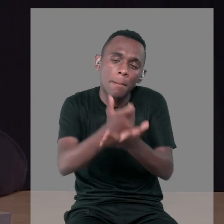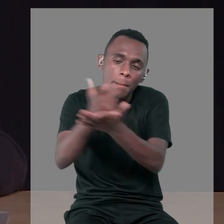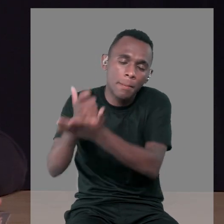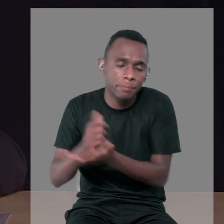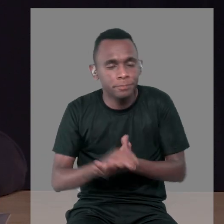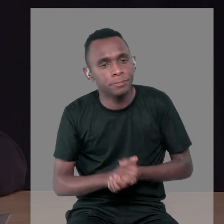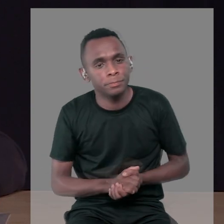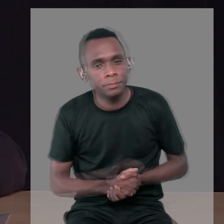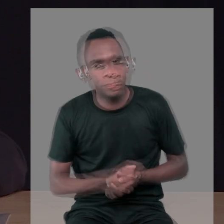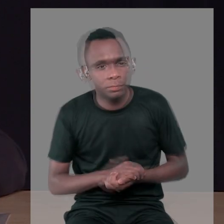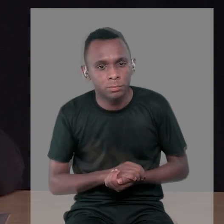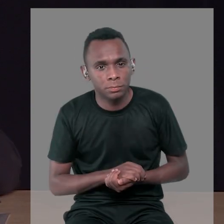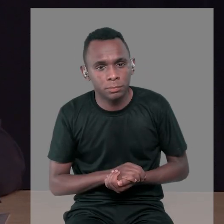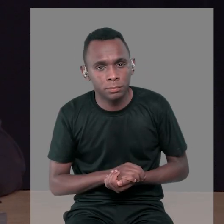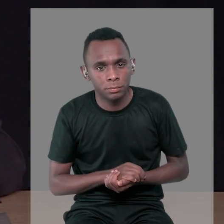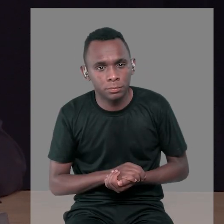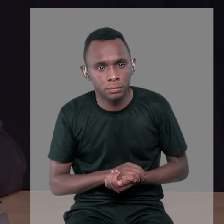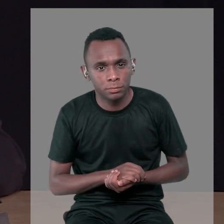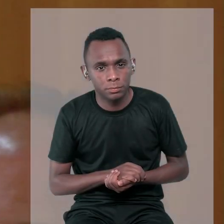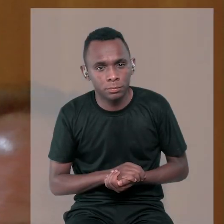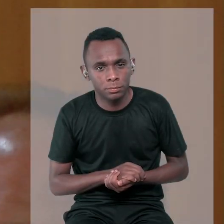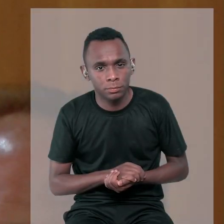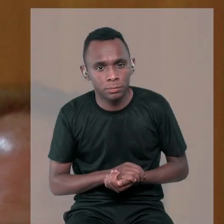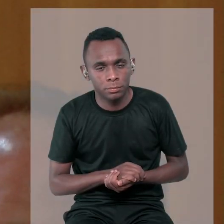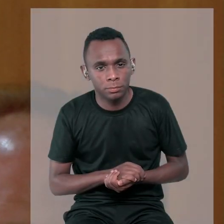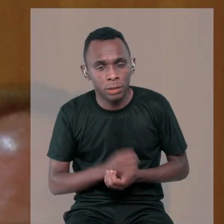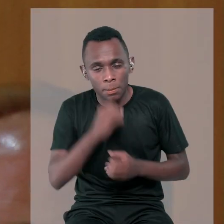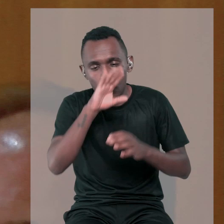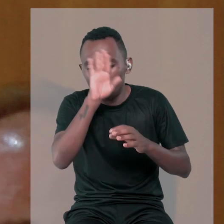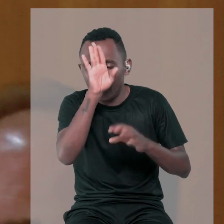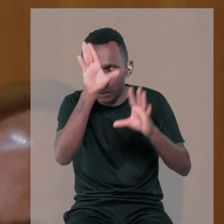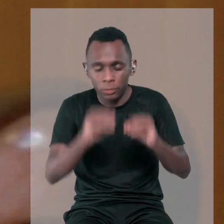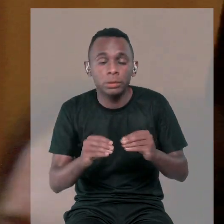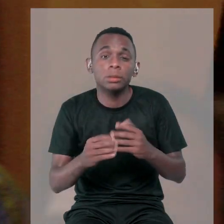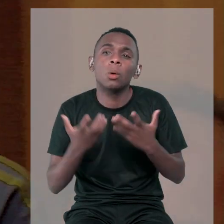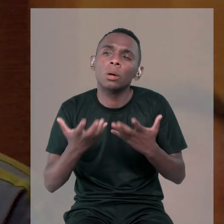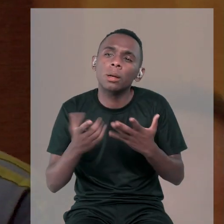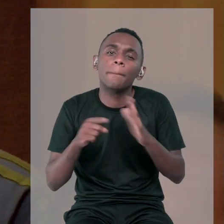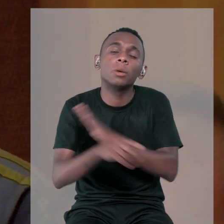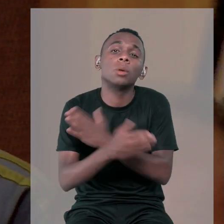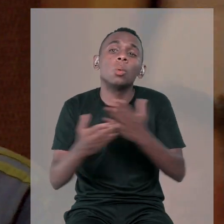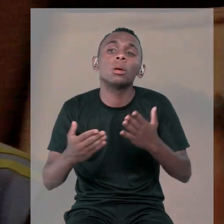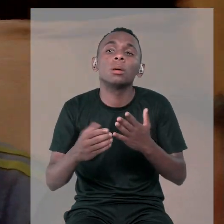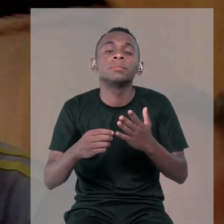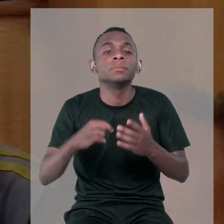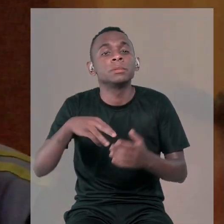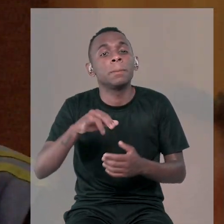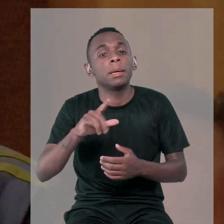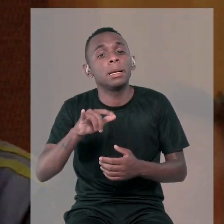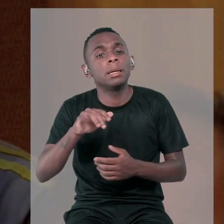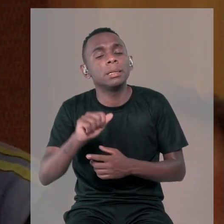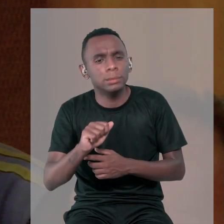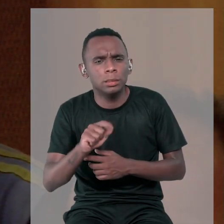né? Obrigado, viu? Boa noite. Eu gostaria de perguntar sobre a milícia. Você tratou do grupo